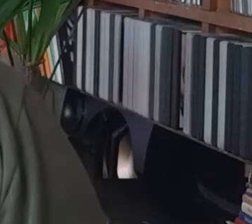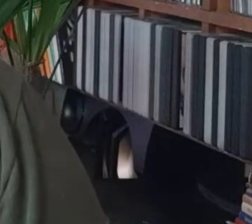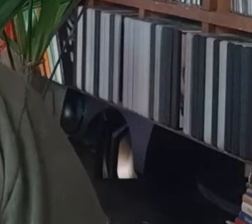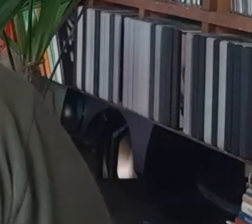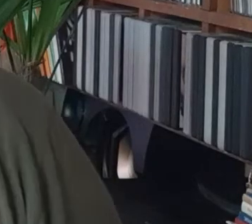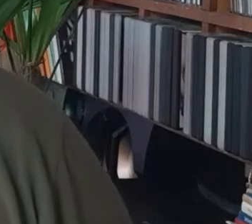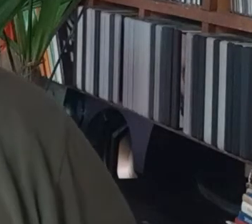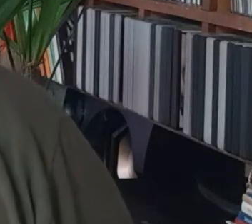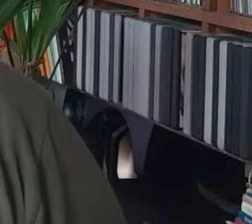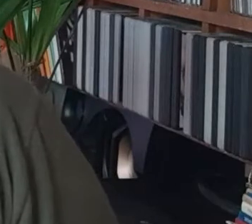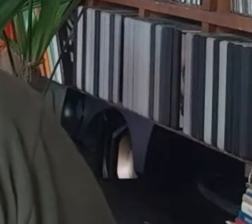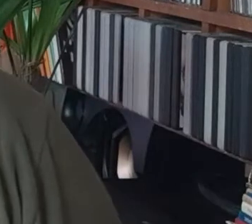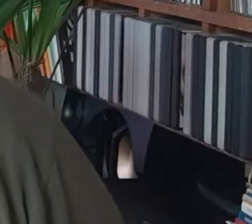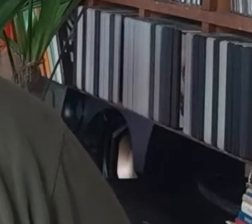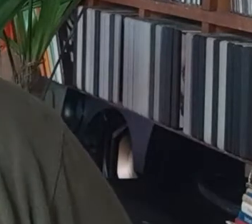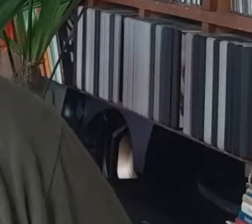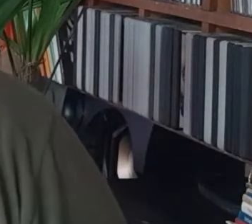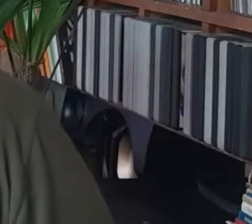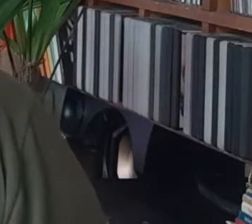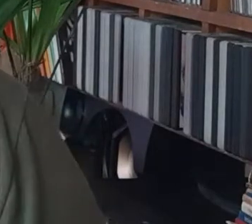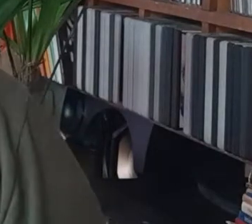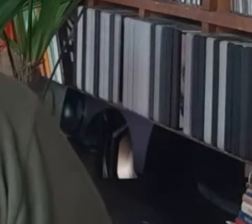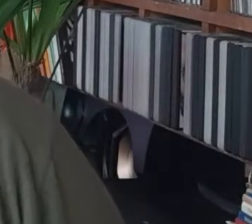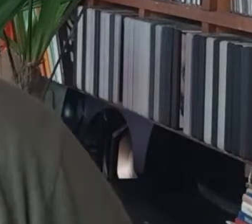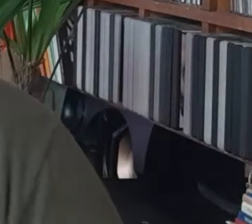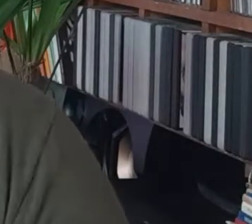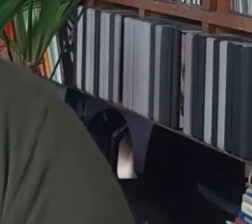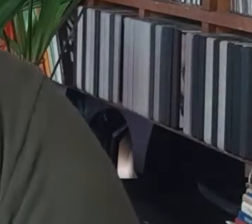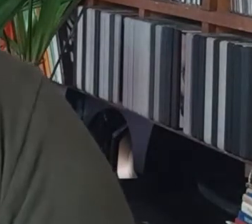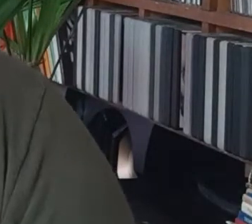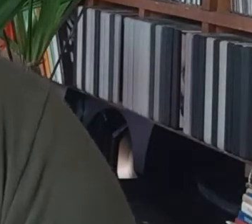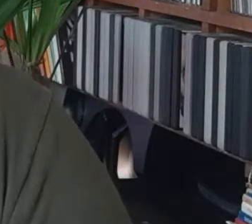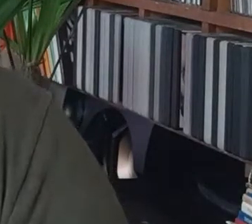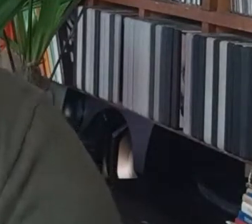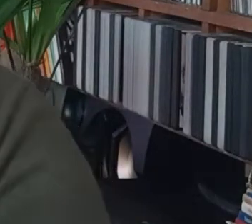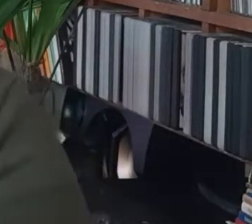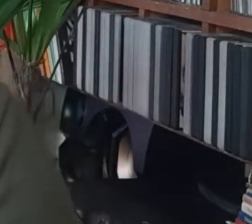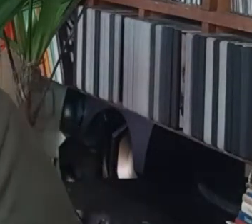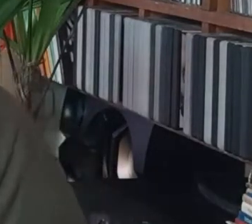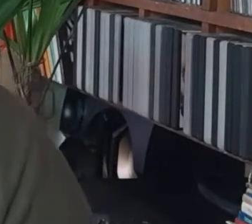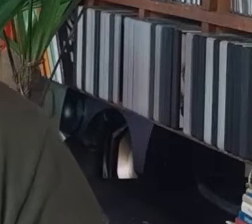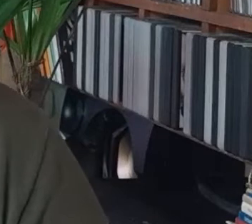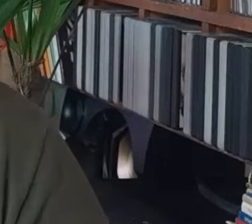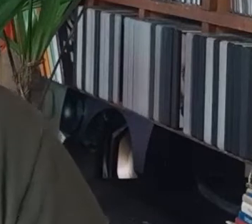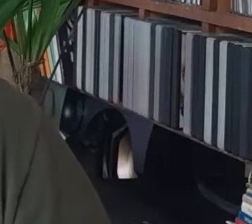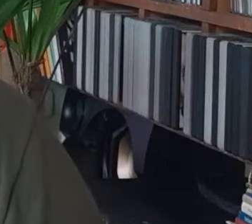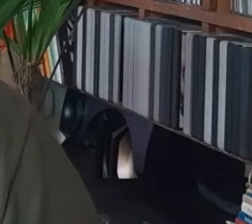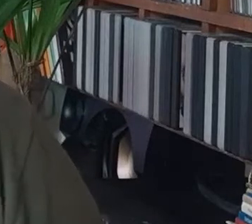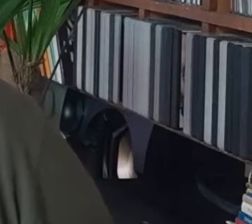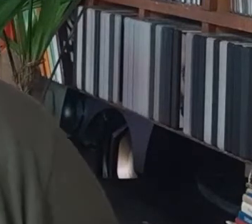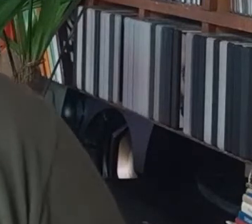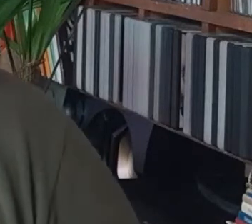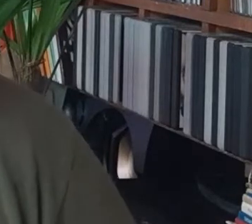Seja muito bem-vindo ao Circuito Municipal de Cultura. O Circuito é um projeto da Prefeitura de Belo Horizonte, da Fundação Municipal de